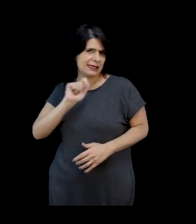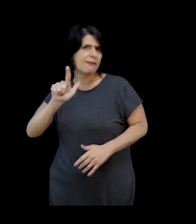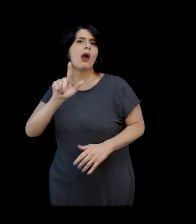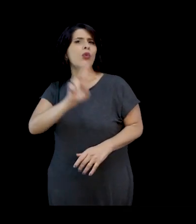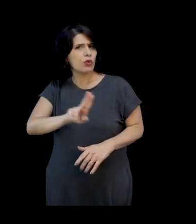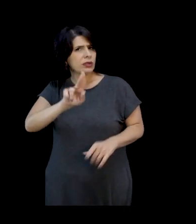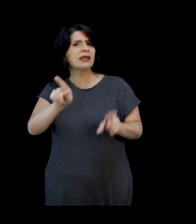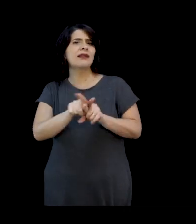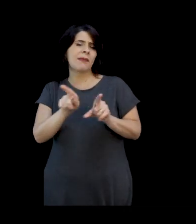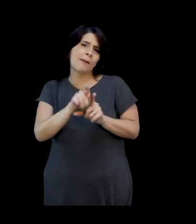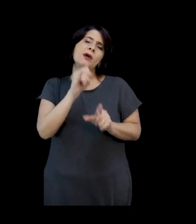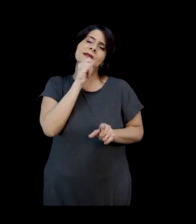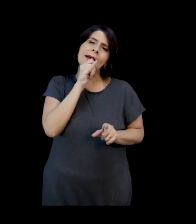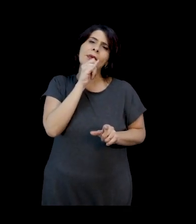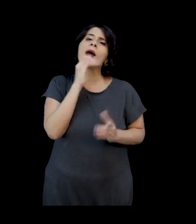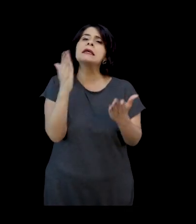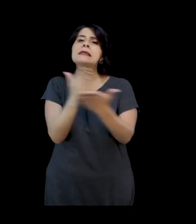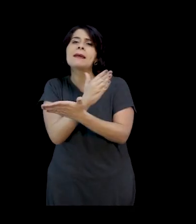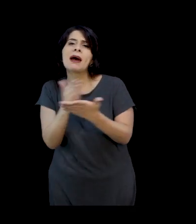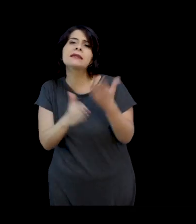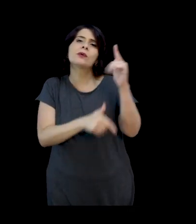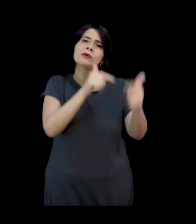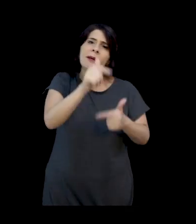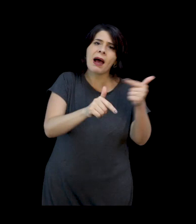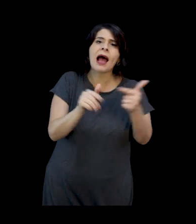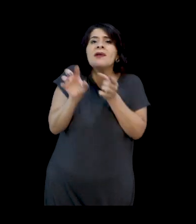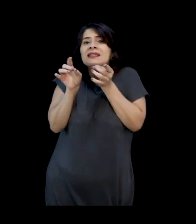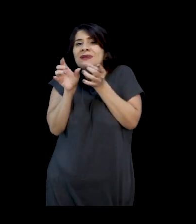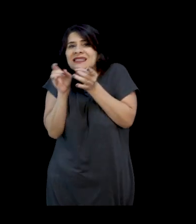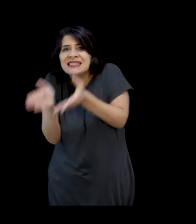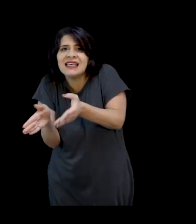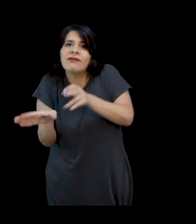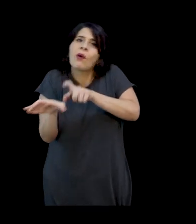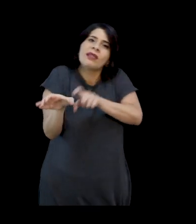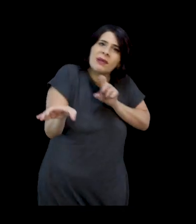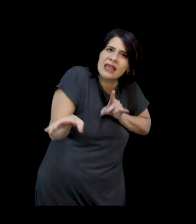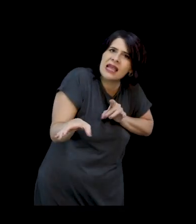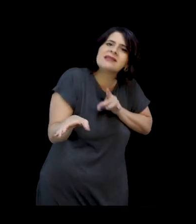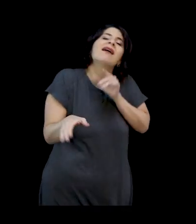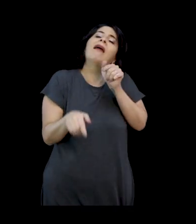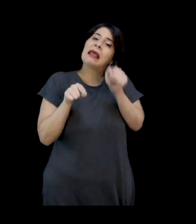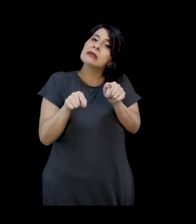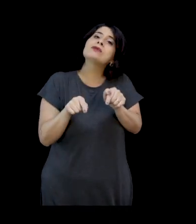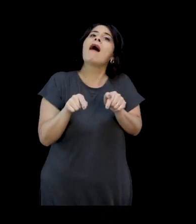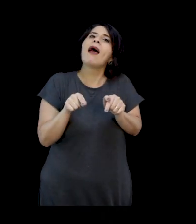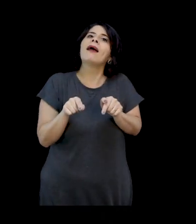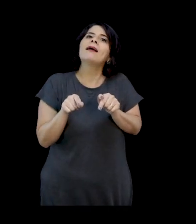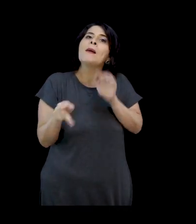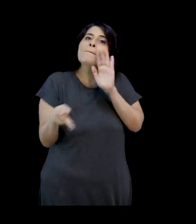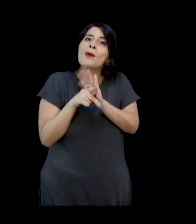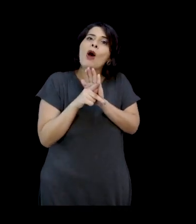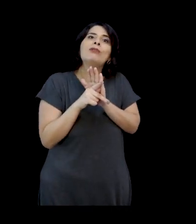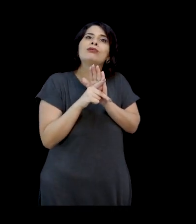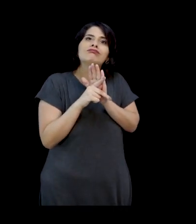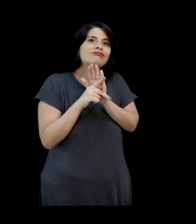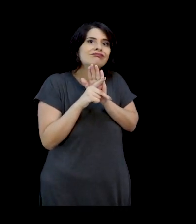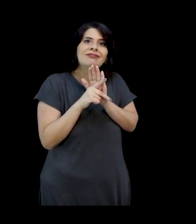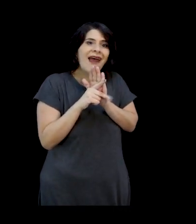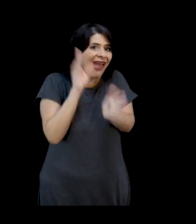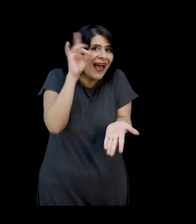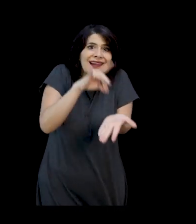Zimmel, como divisão do trabalho e especialização, para mostrar como ele está falando de realidades